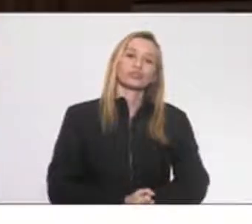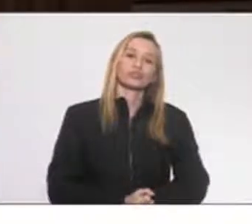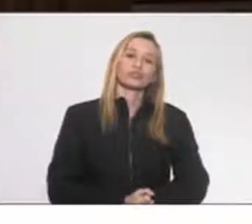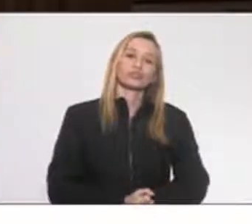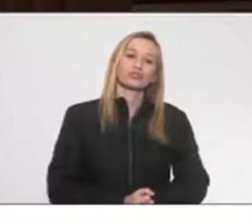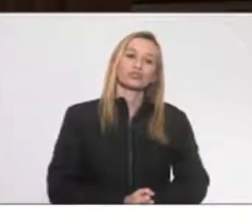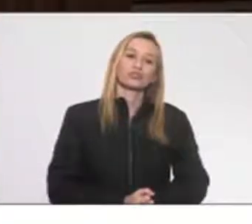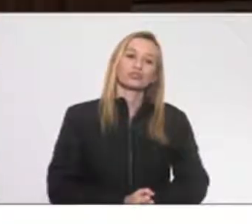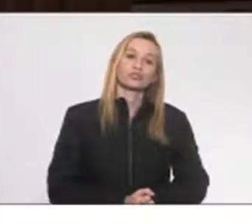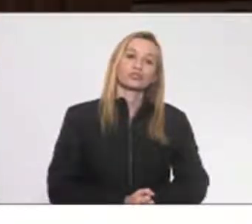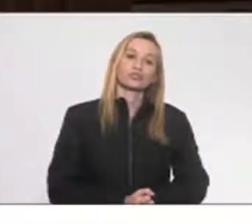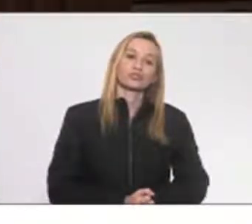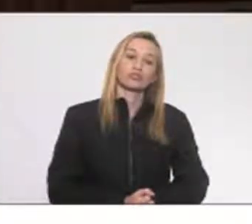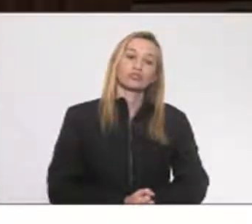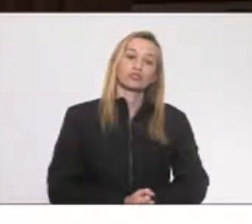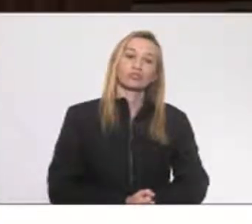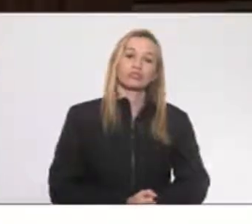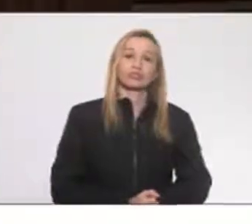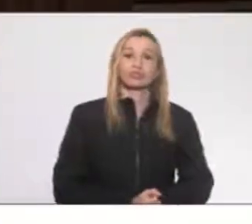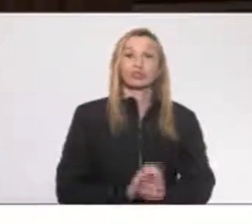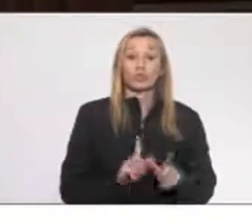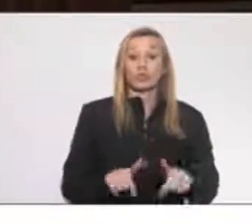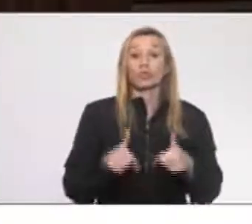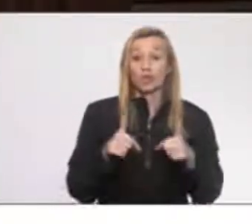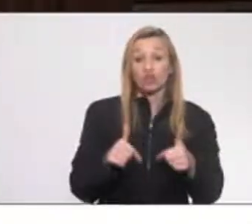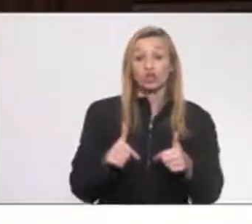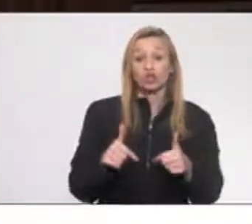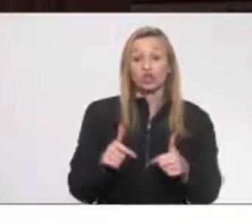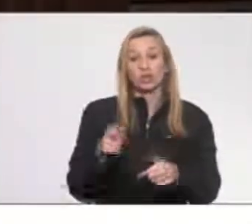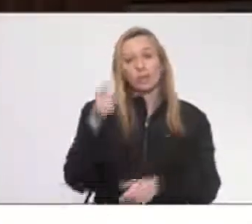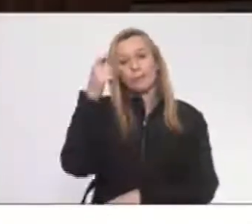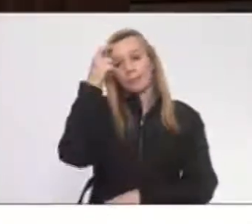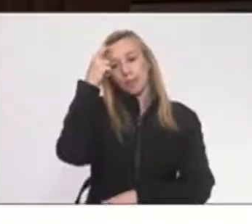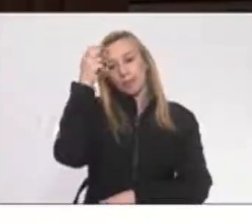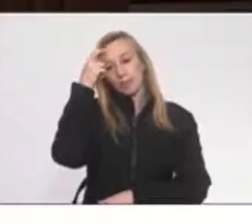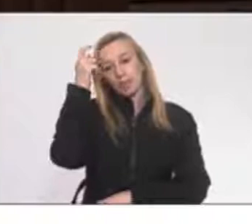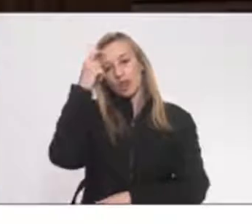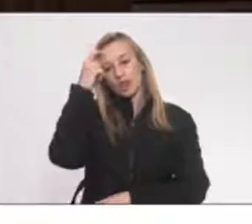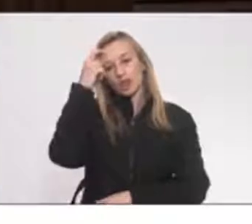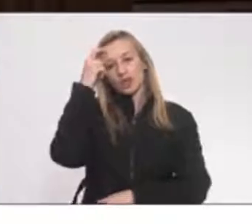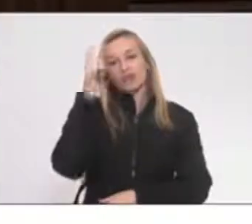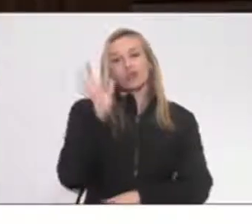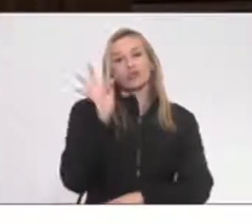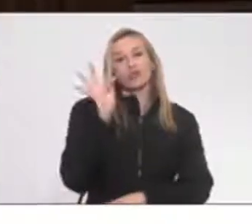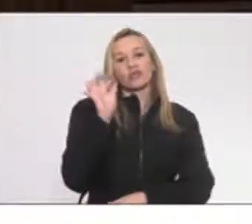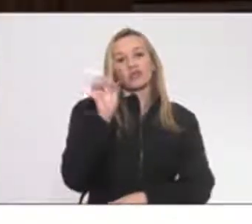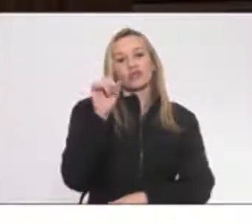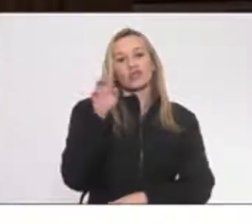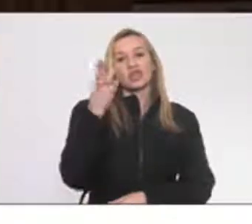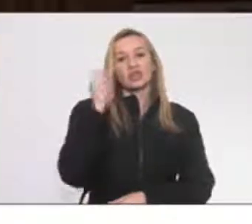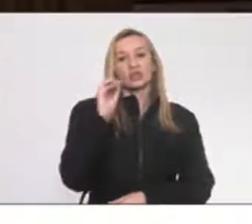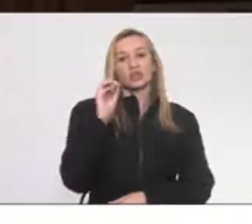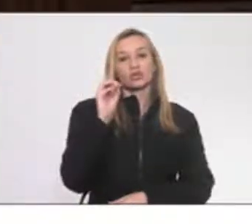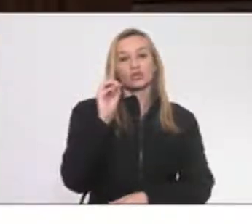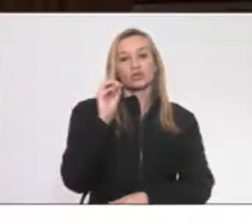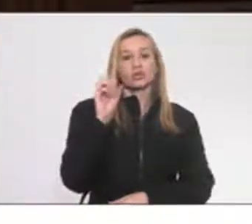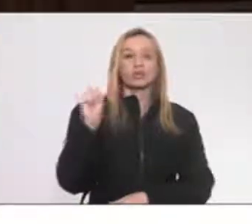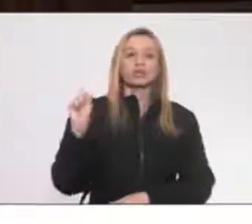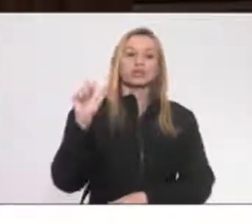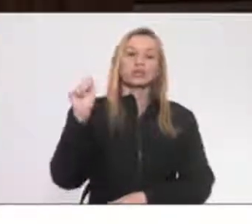no gesto de desagravo a memória de Fernando Santa Cruz.